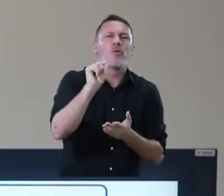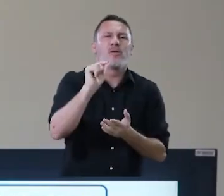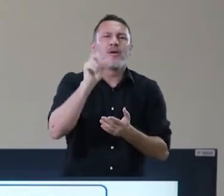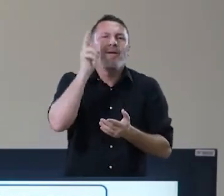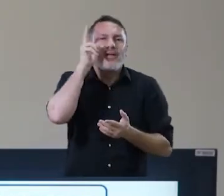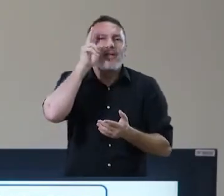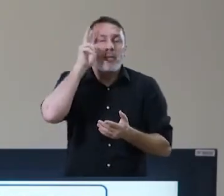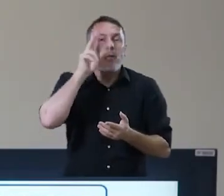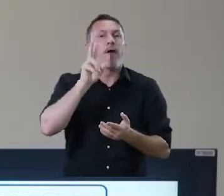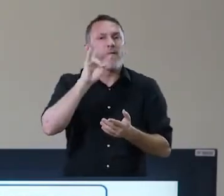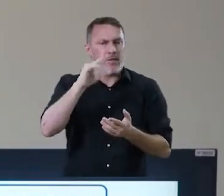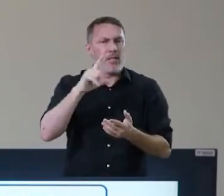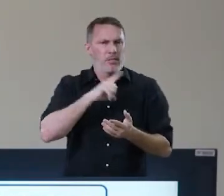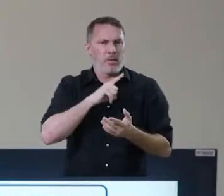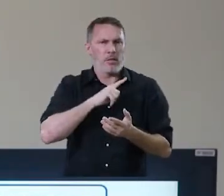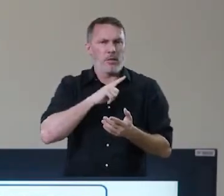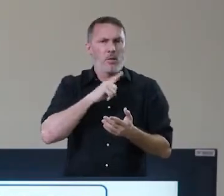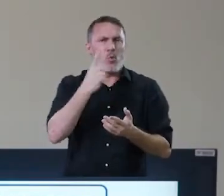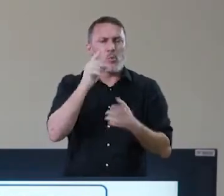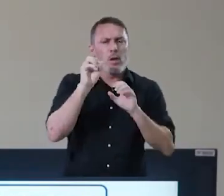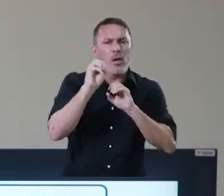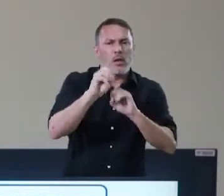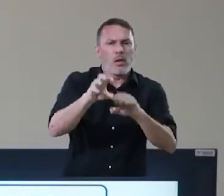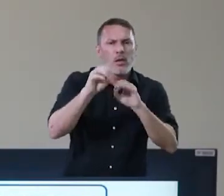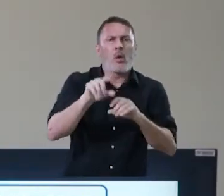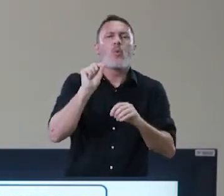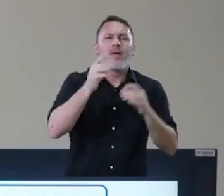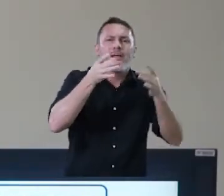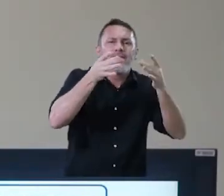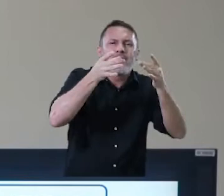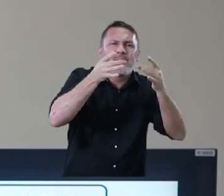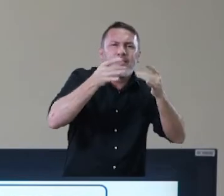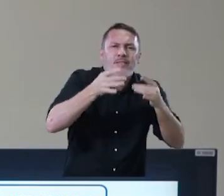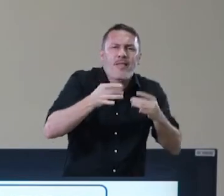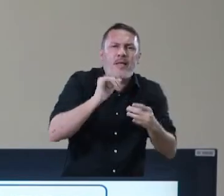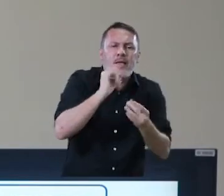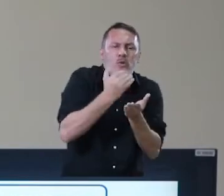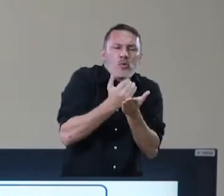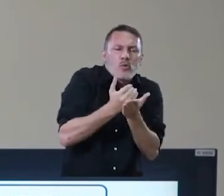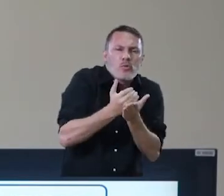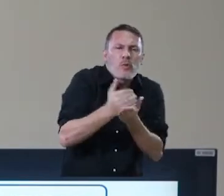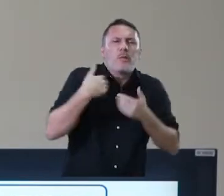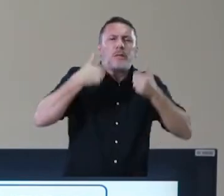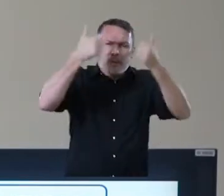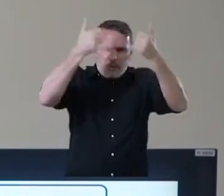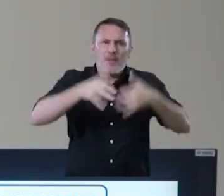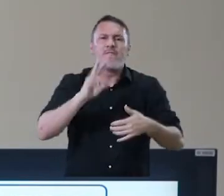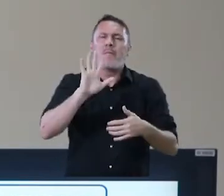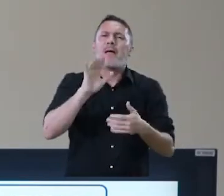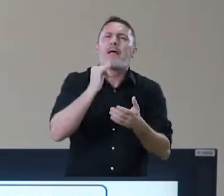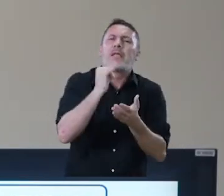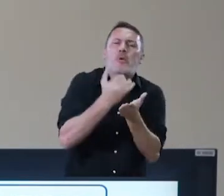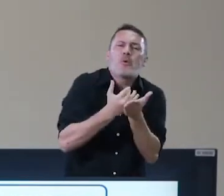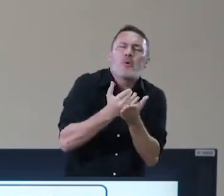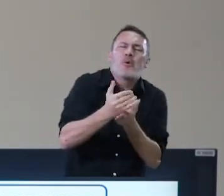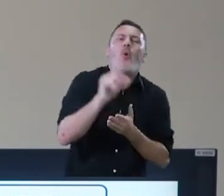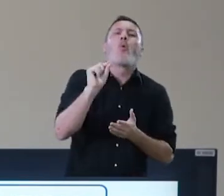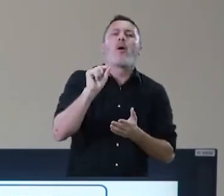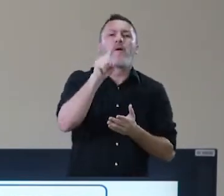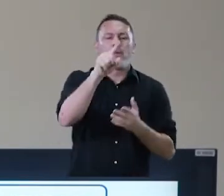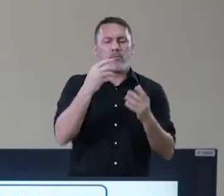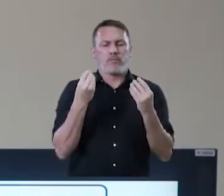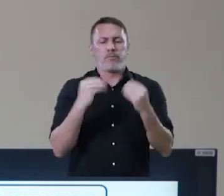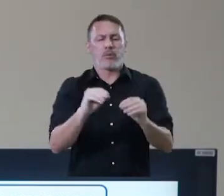vale lembrar que nós vamos ter uma aula de microestrutura da introdução, somente para ela. Mas na introdução você vai expor o